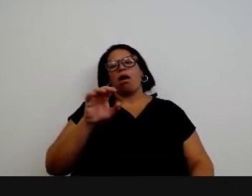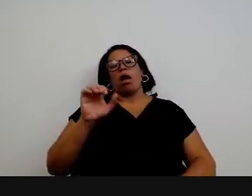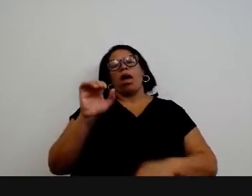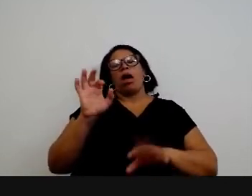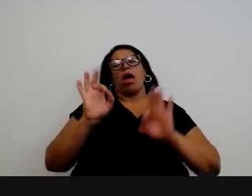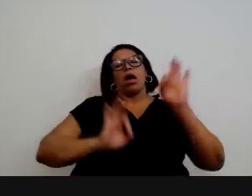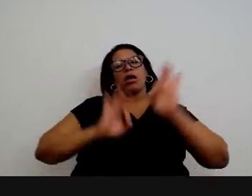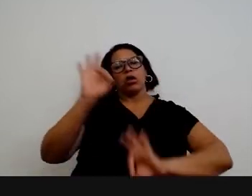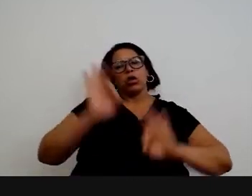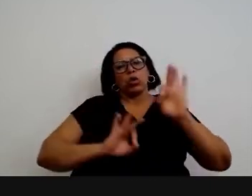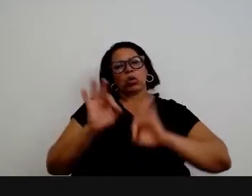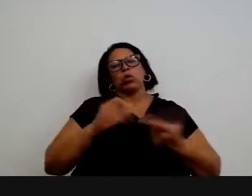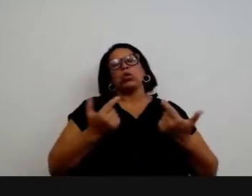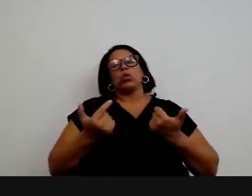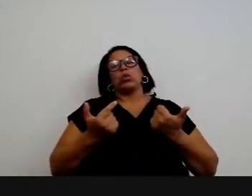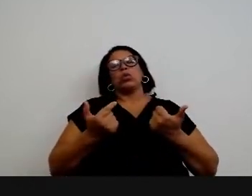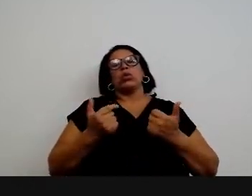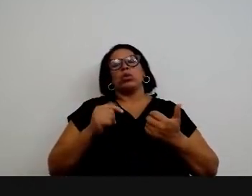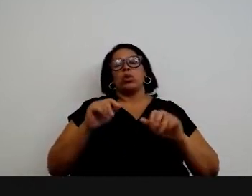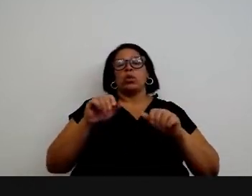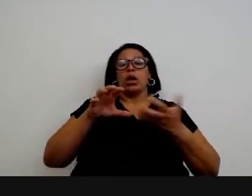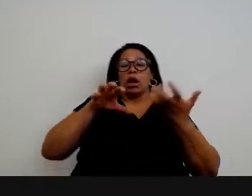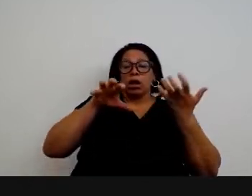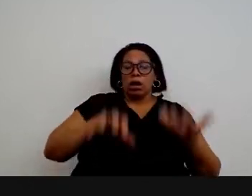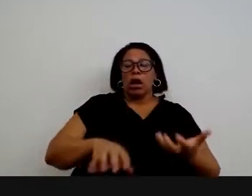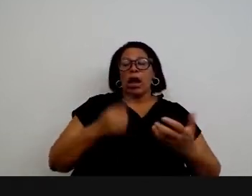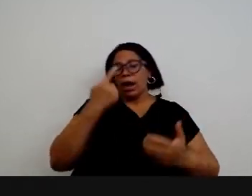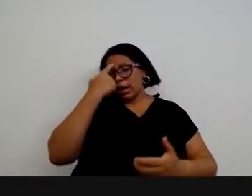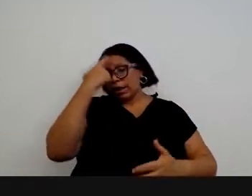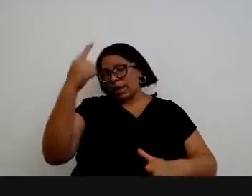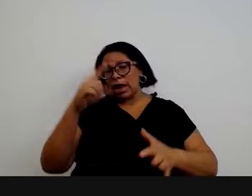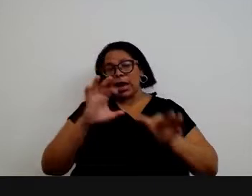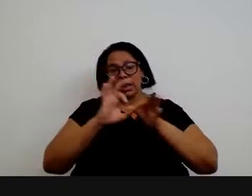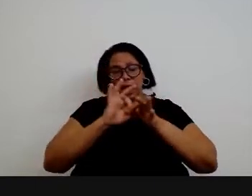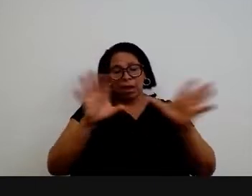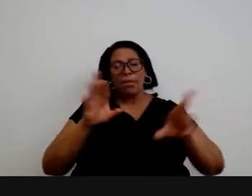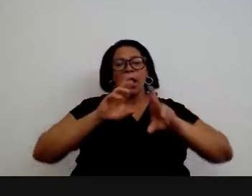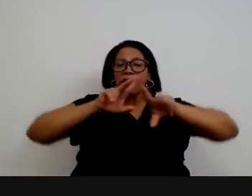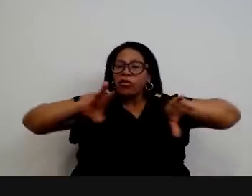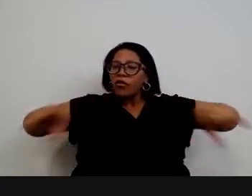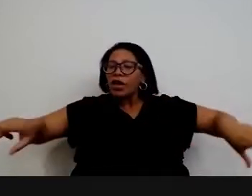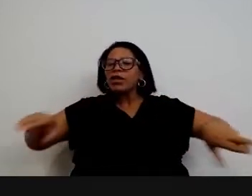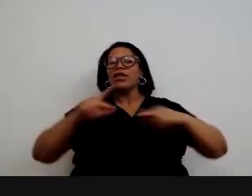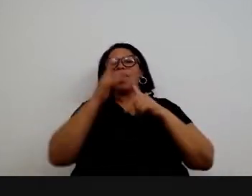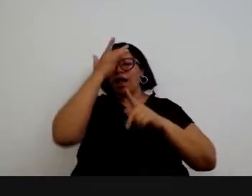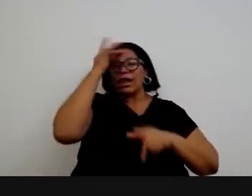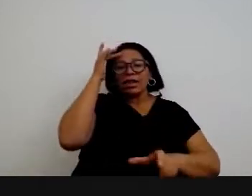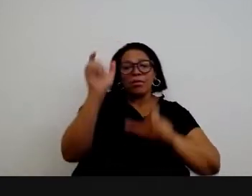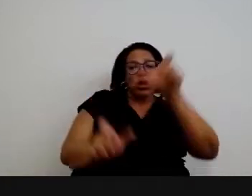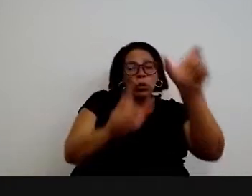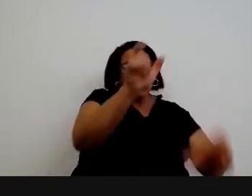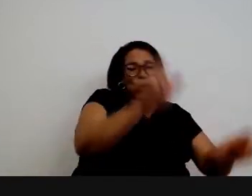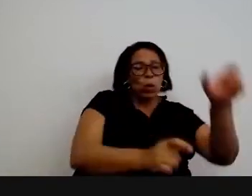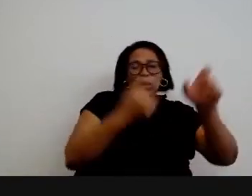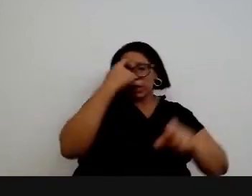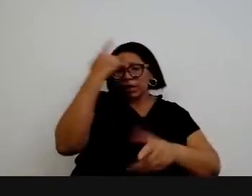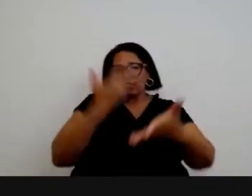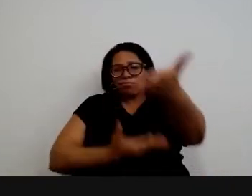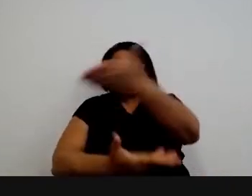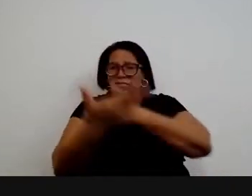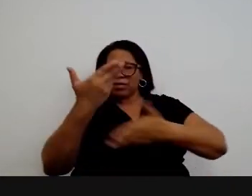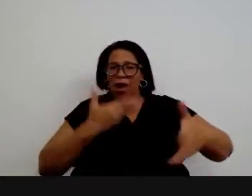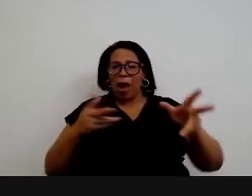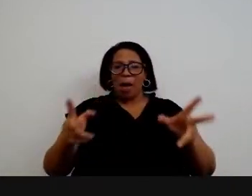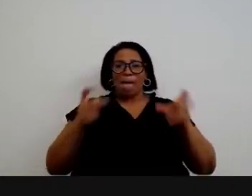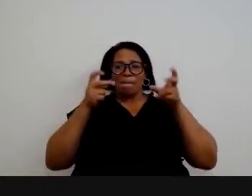estruturas parlamentares, os parlamentos, o ideal democrático, a ideia da diversidade, da pluralidade, do convívio de ideias diferentes,